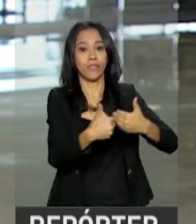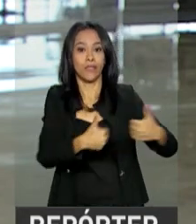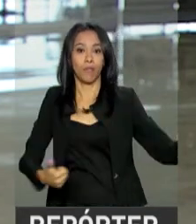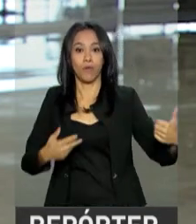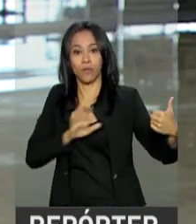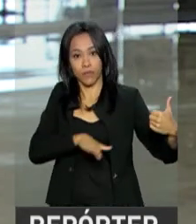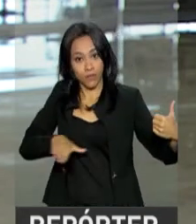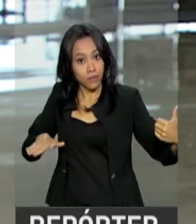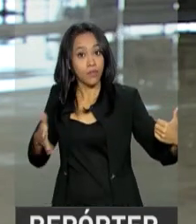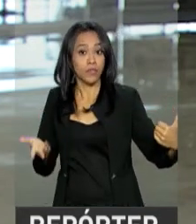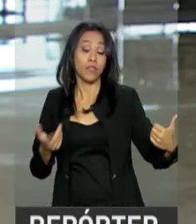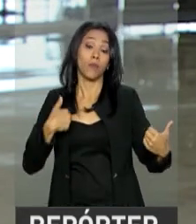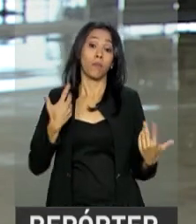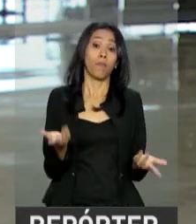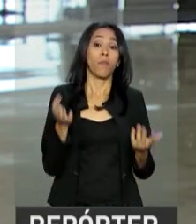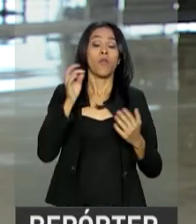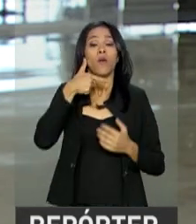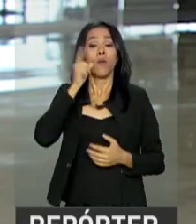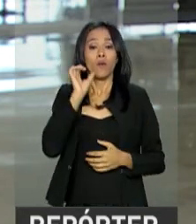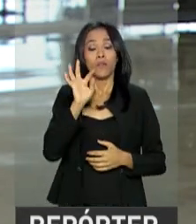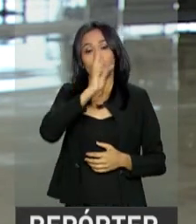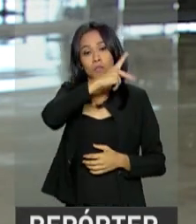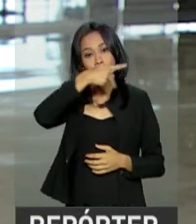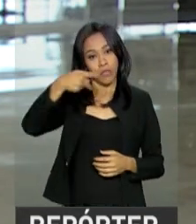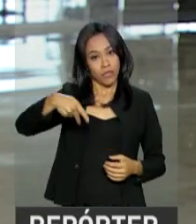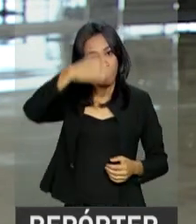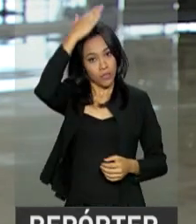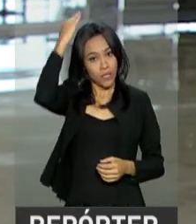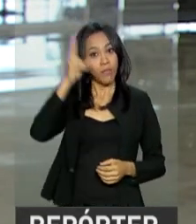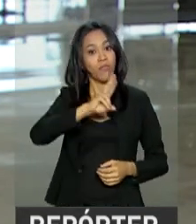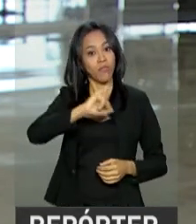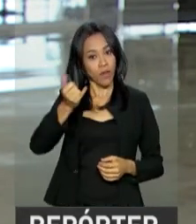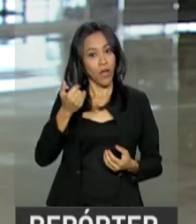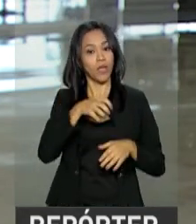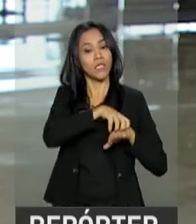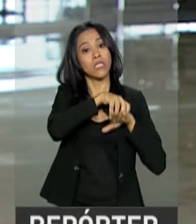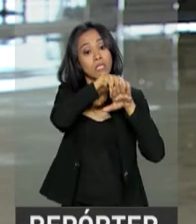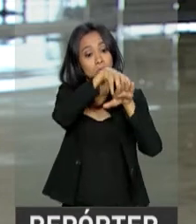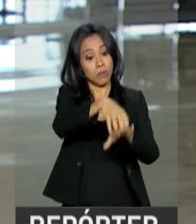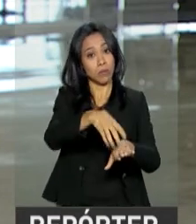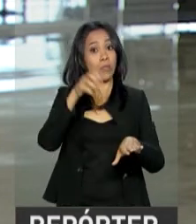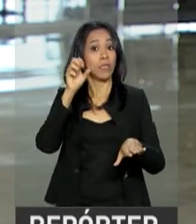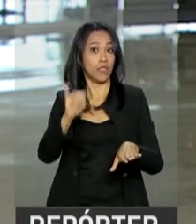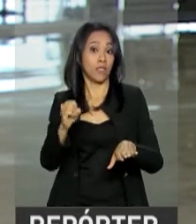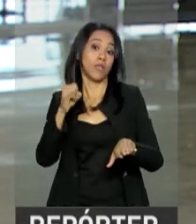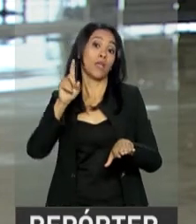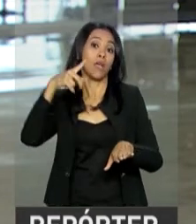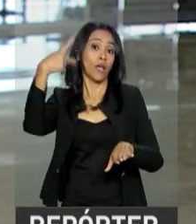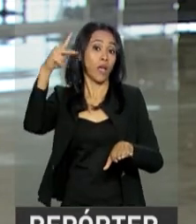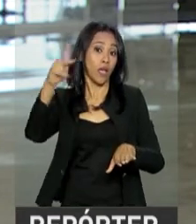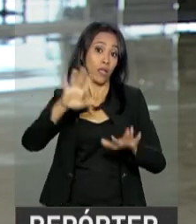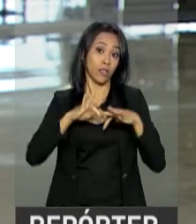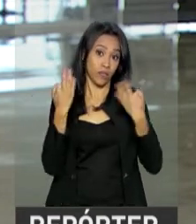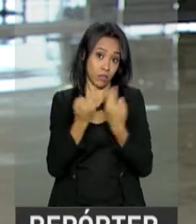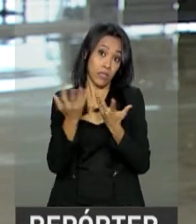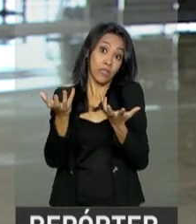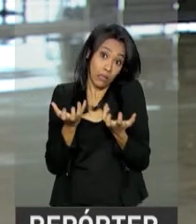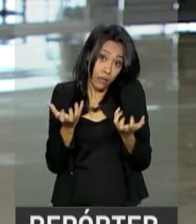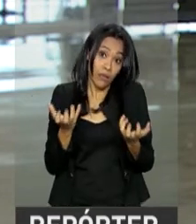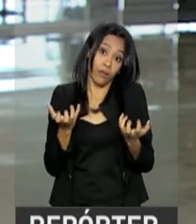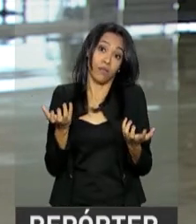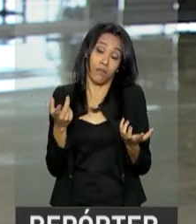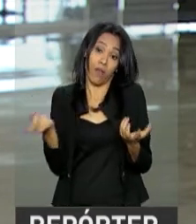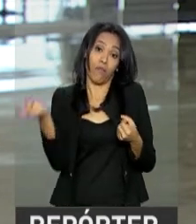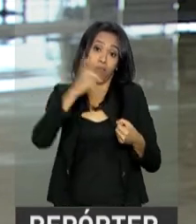presidente michel temer anunciou ontem que vai disponibilizar transporte caso as famílias que queiram transporte para as crianças para que elas possam